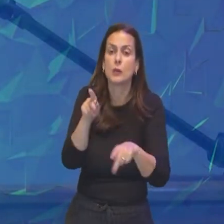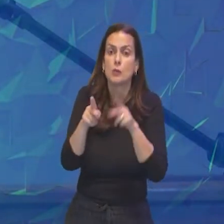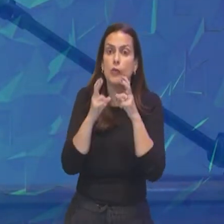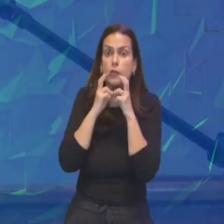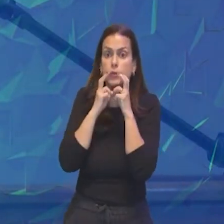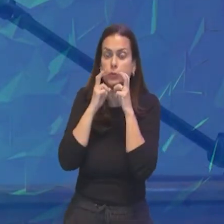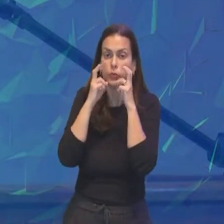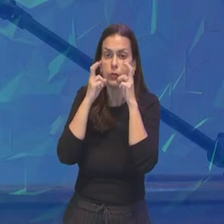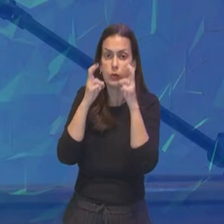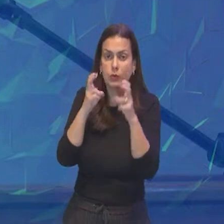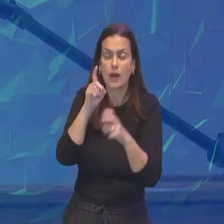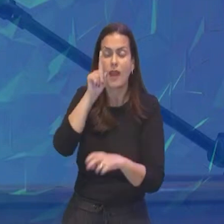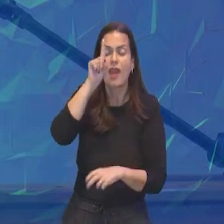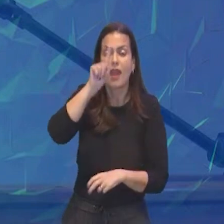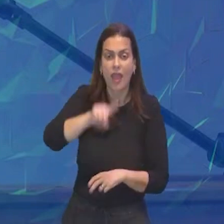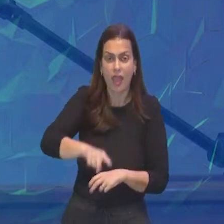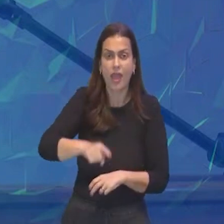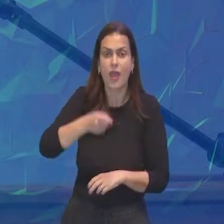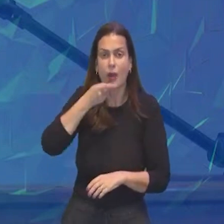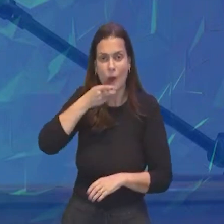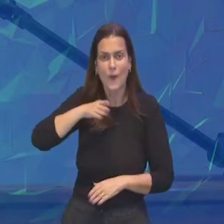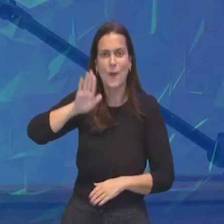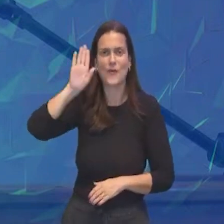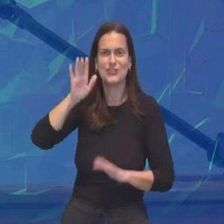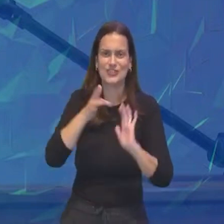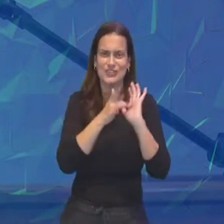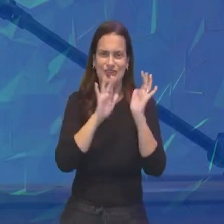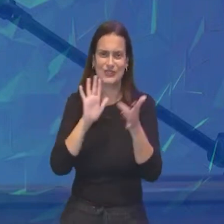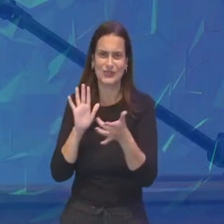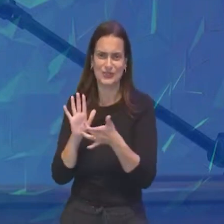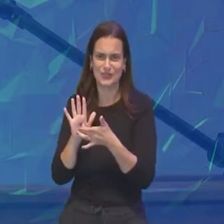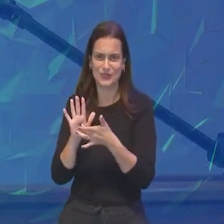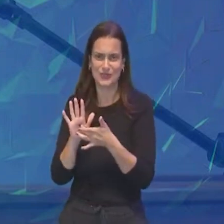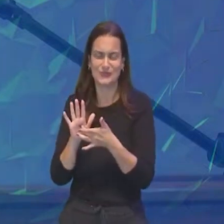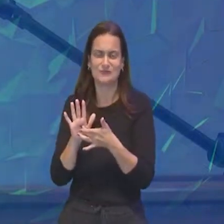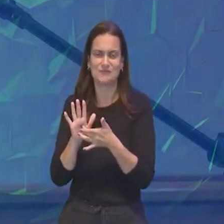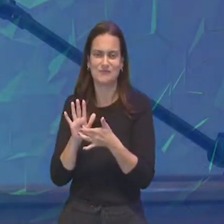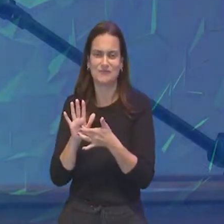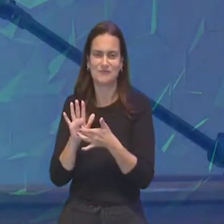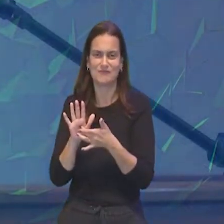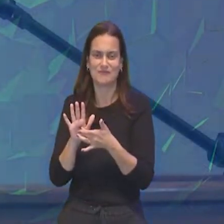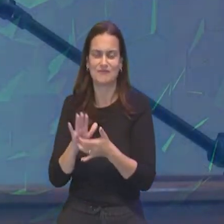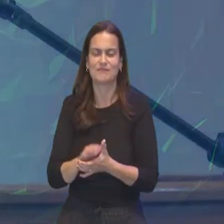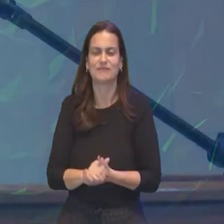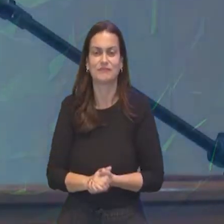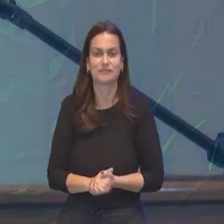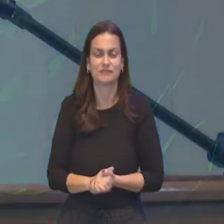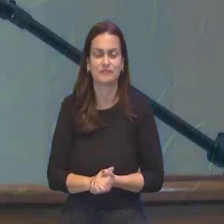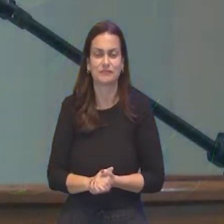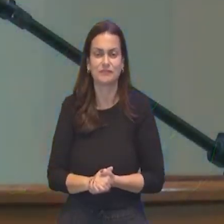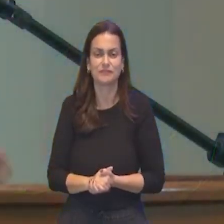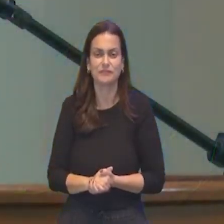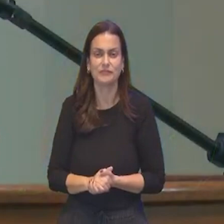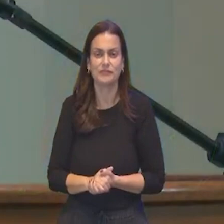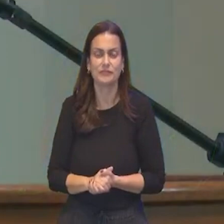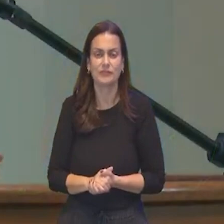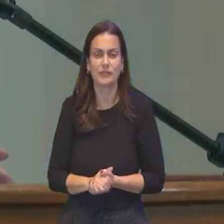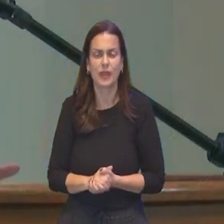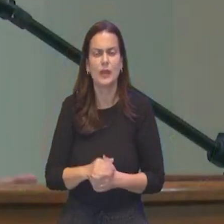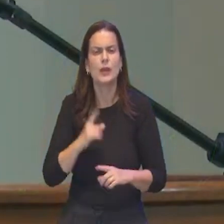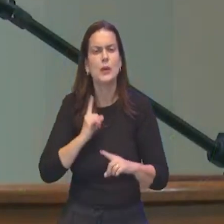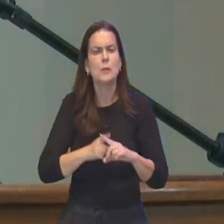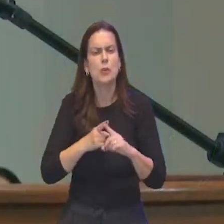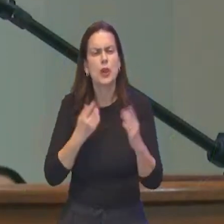clamavam: este é o profeta Jesus de Nazaré da Galileia. Por que eu faço